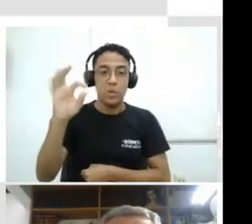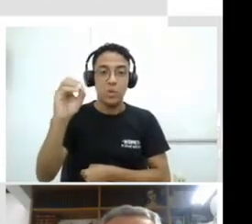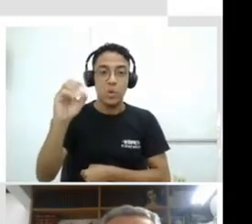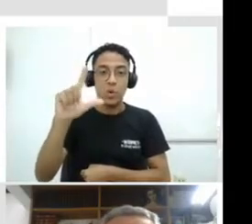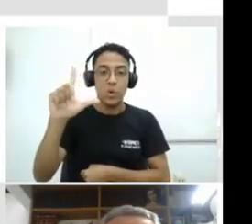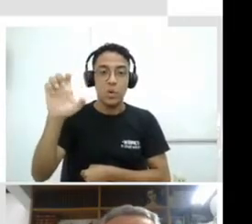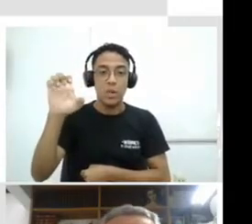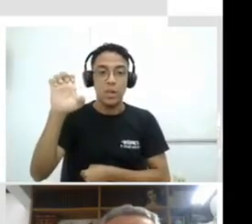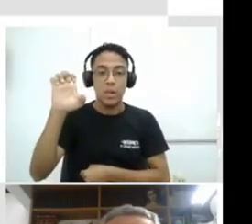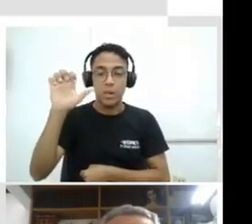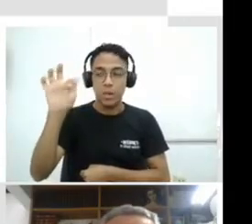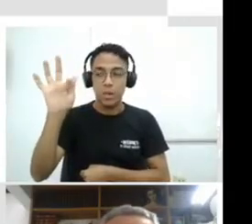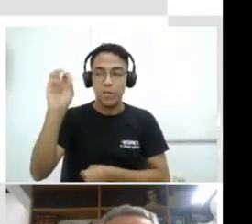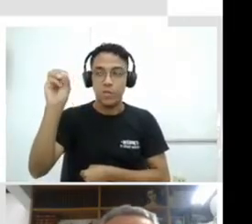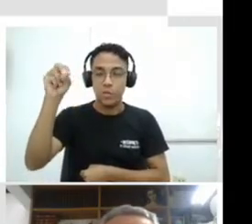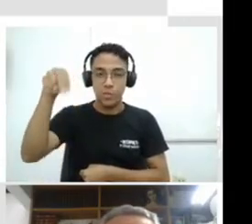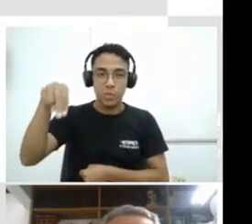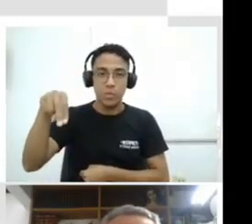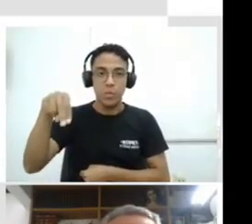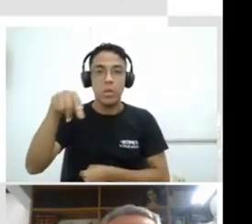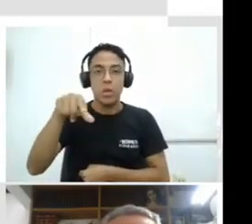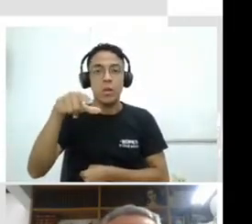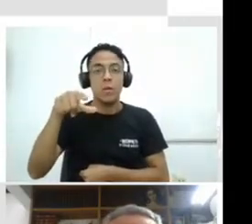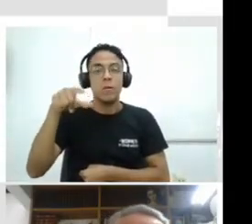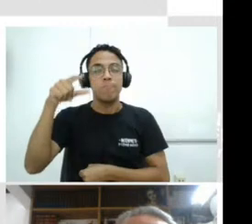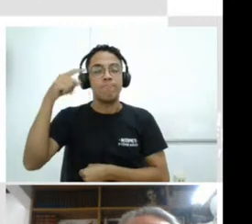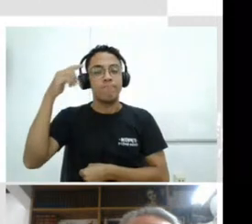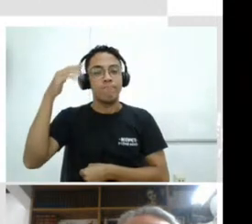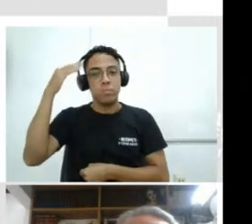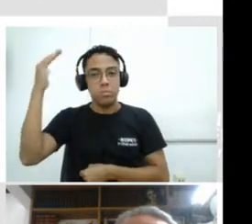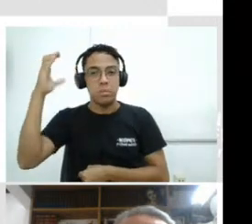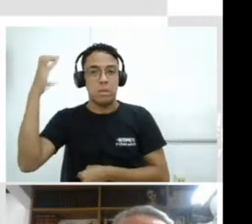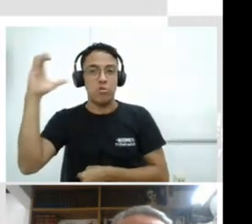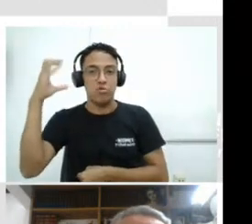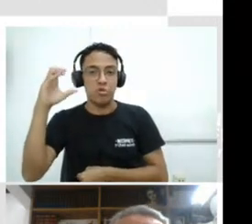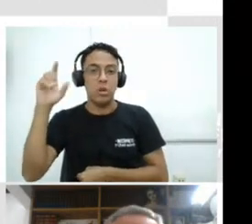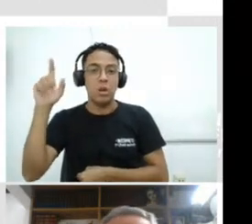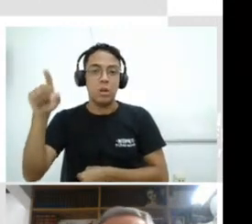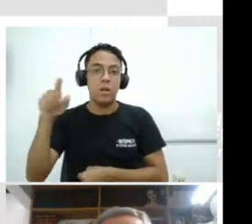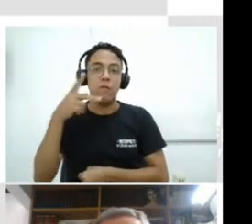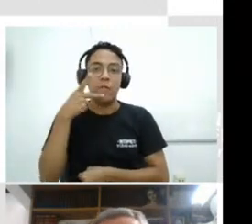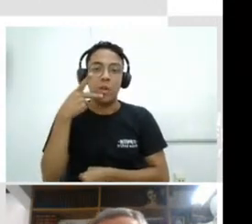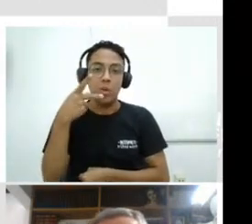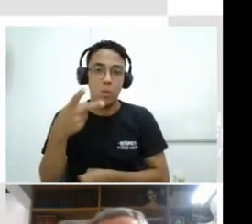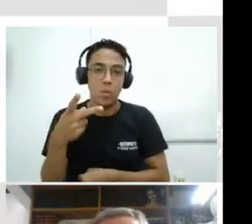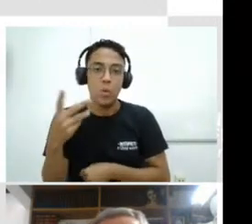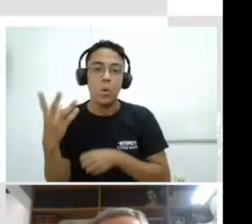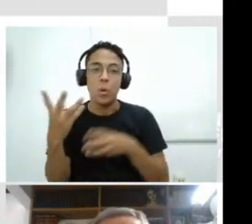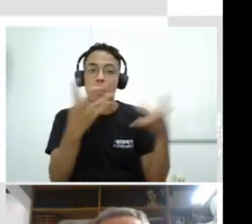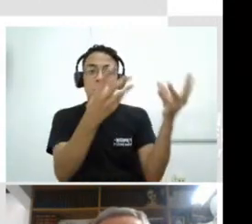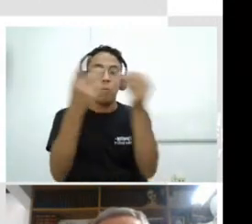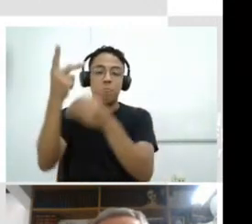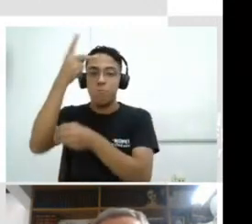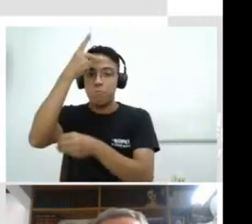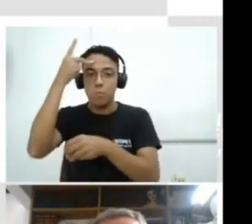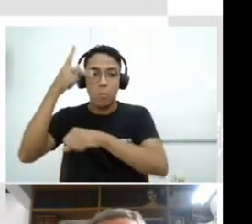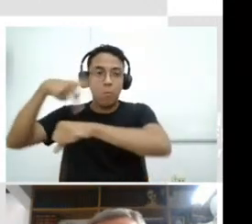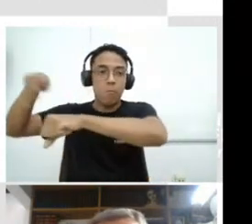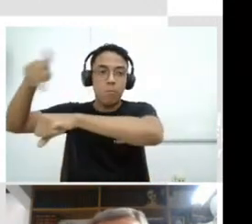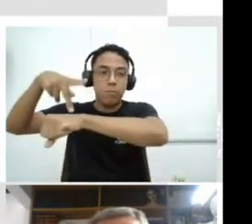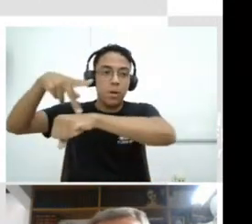cientistas, né? Os maiores cientistas do clima estão céticos de que as nações, de que os países serão capazes